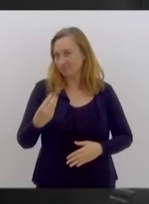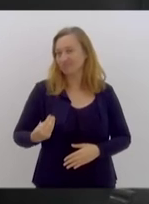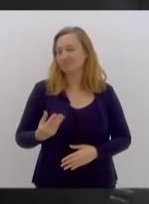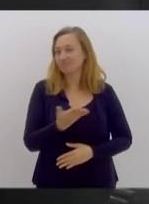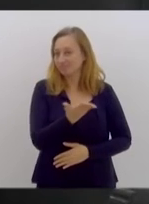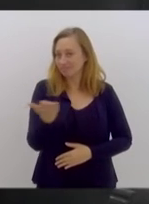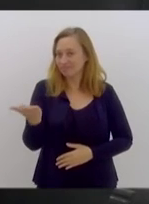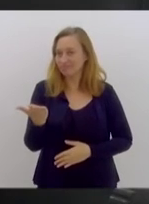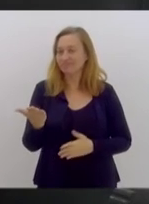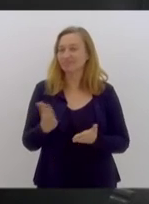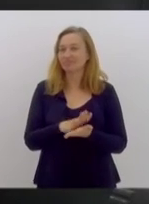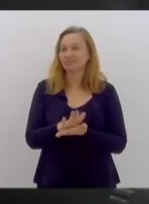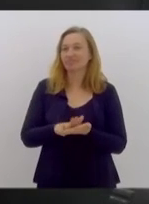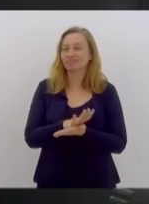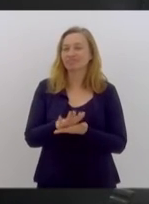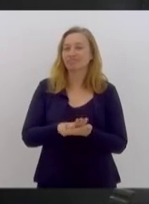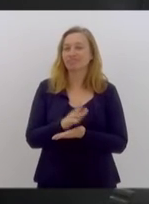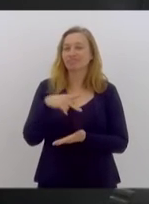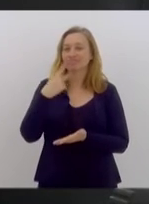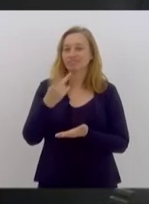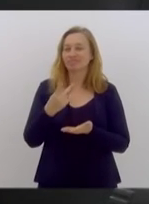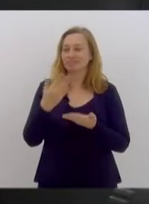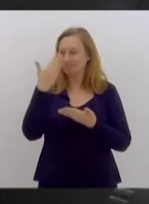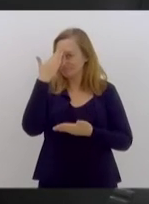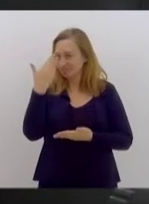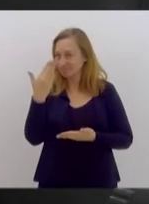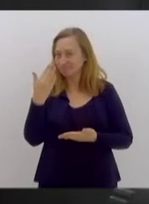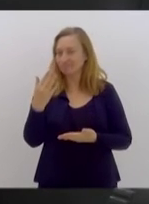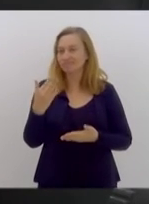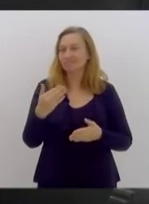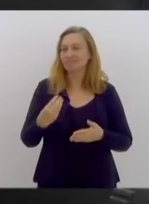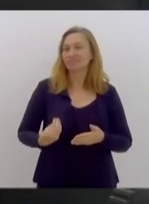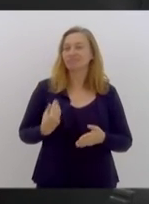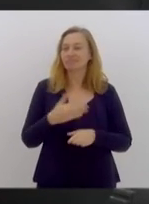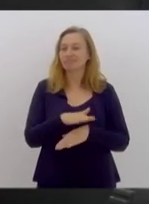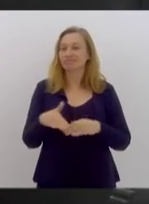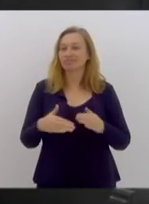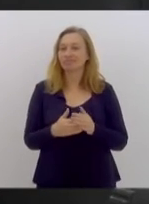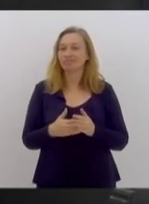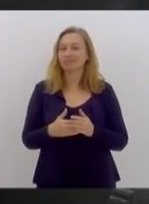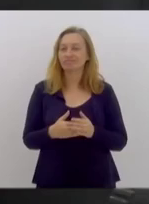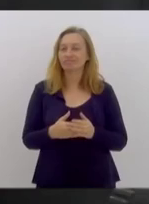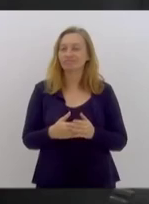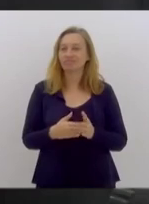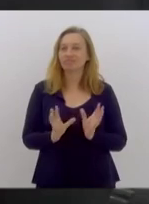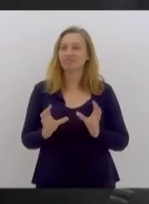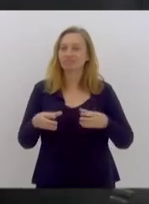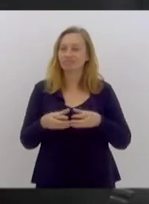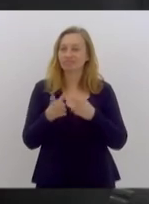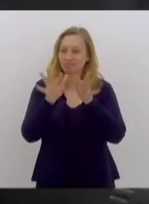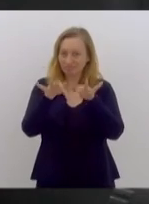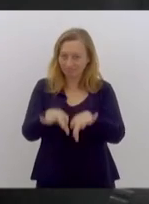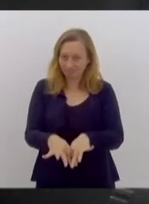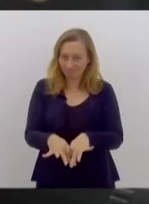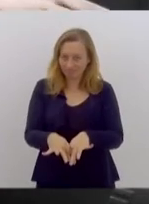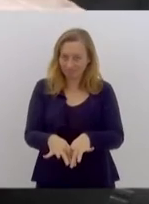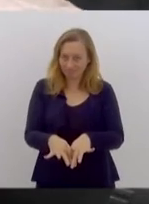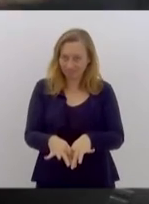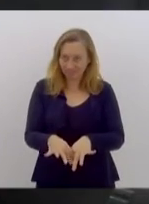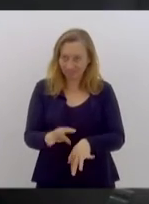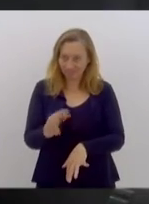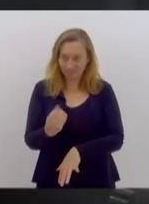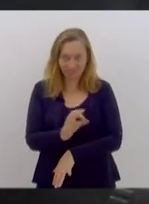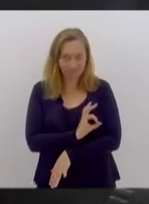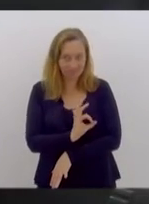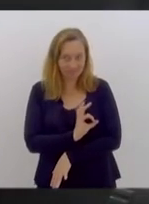nada mais havendo a tratar gostaria de agradecer a presença de todos e comunico que a comissão está encerrada Marta